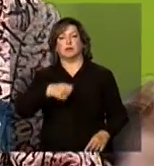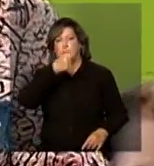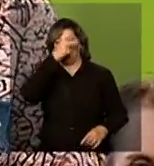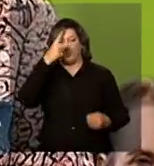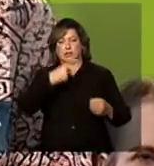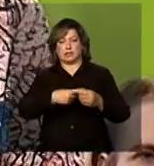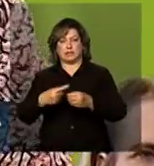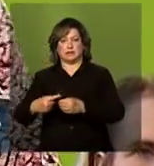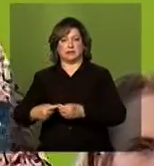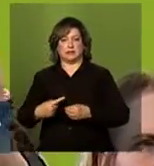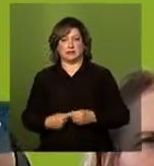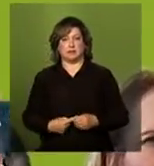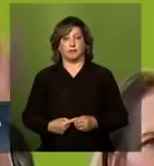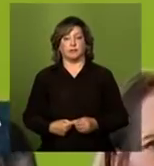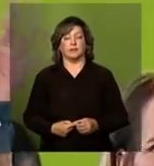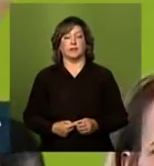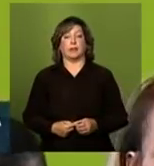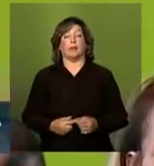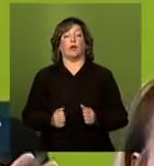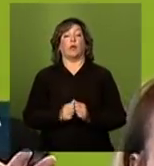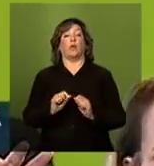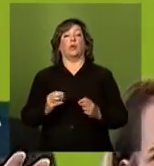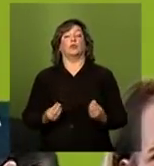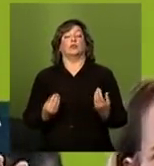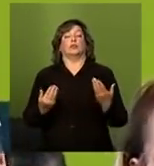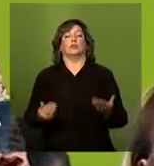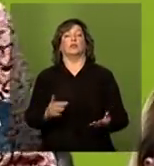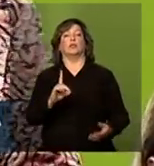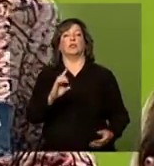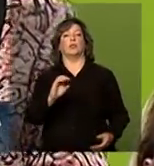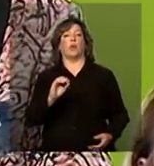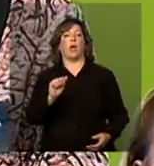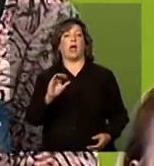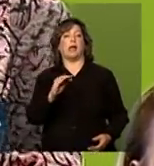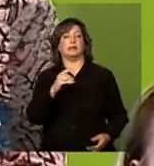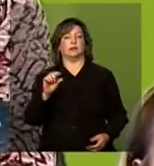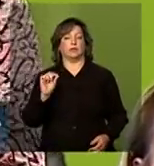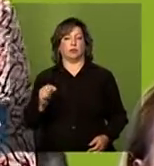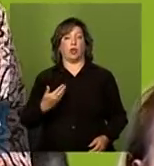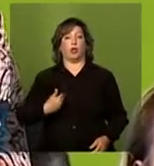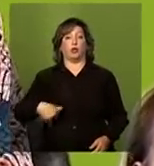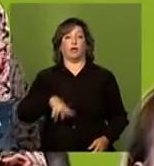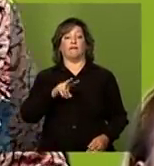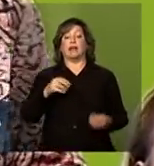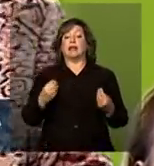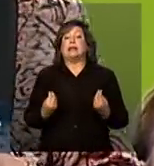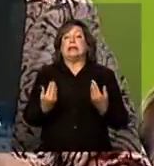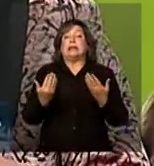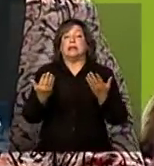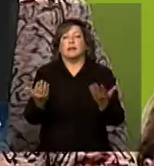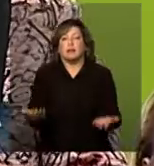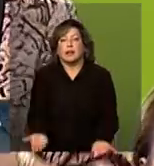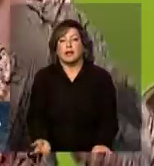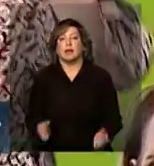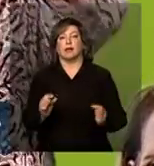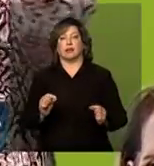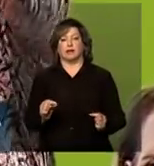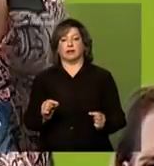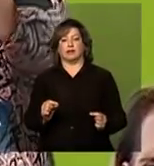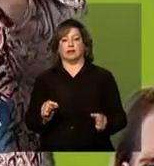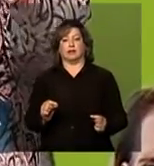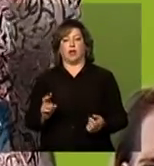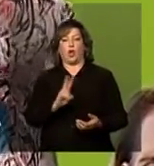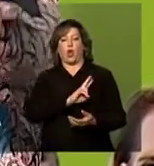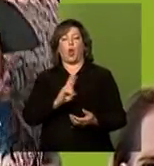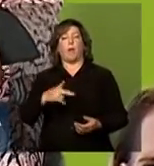municípios através de uma doação Então nós vamos doar ou seja vamos passar pro